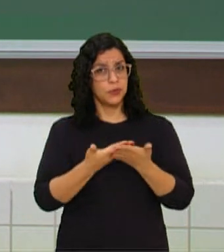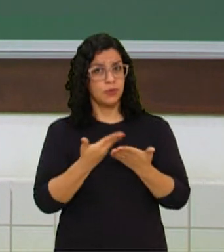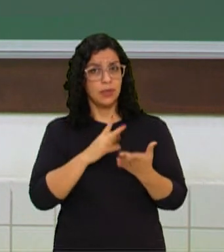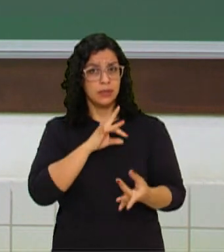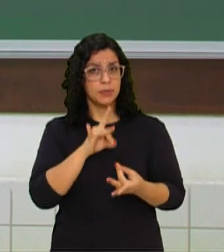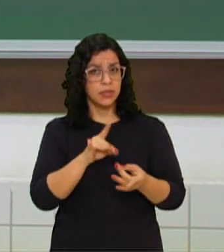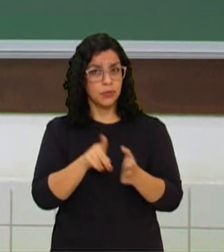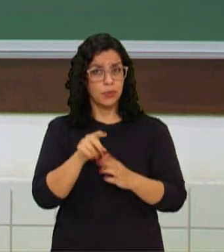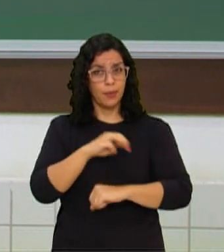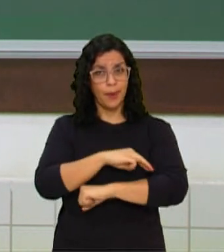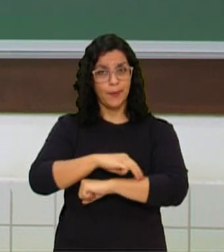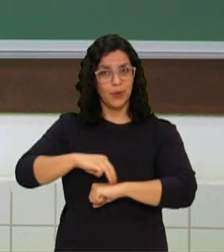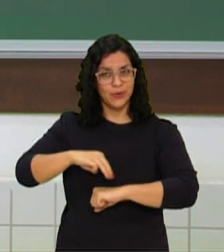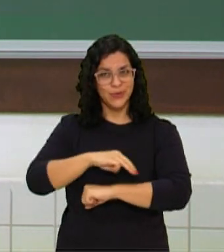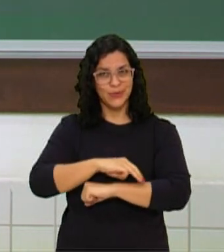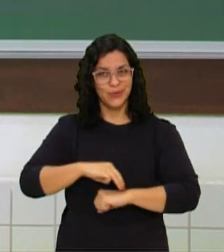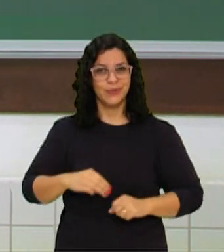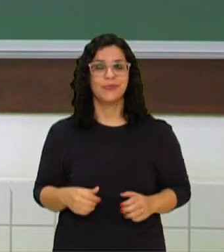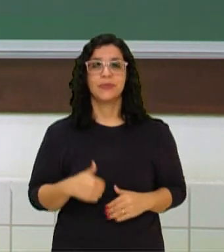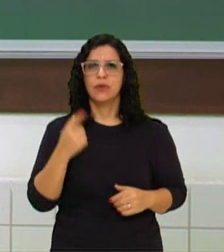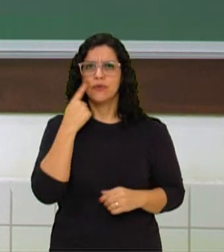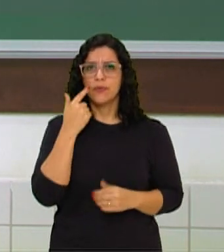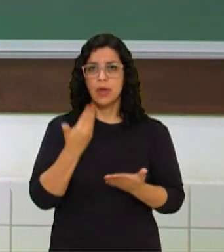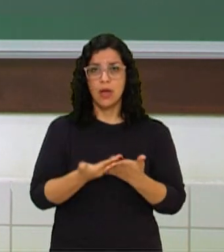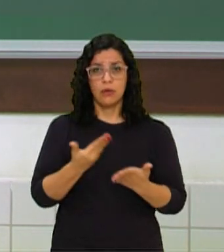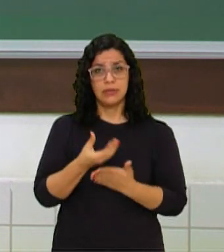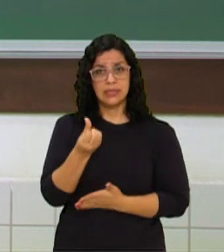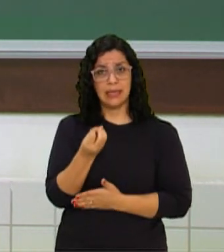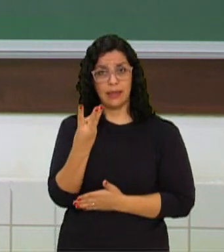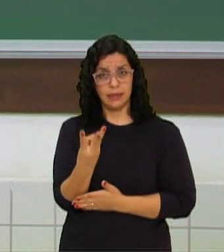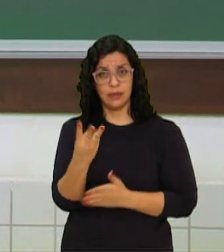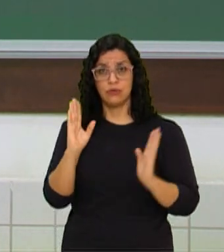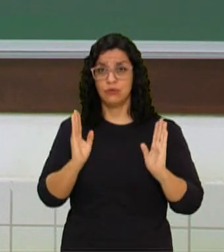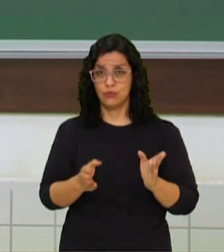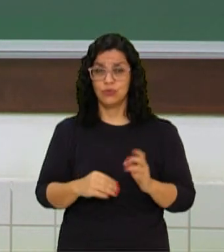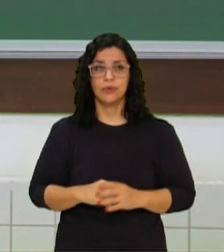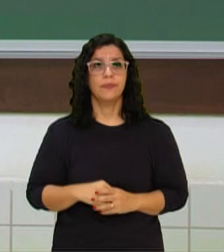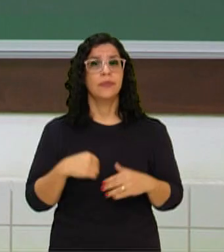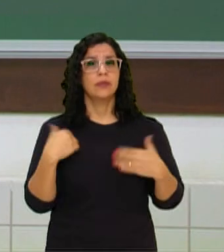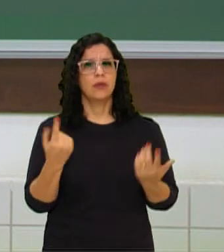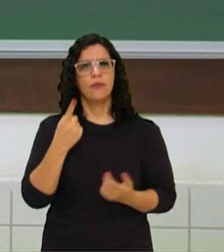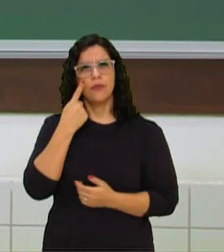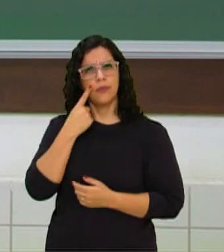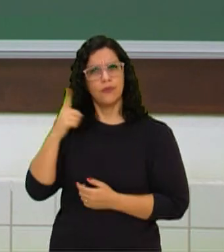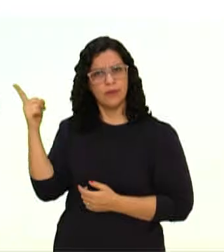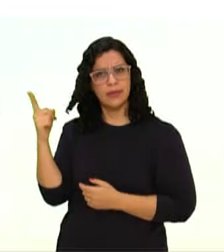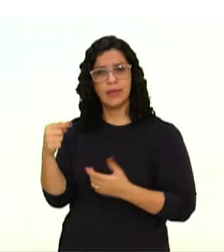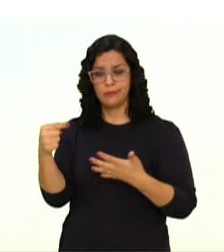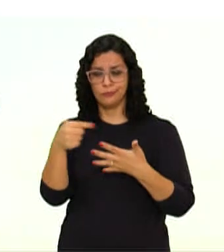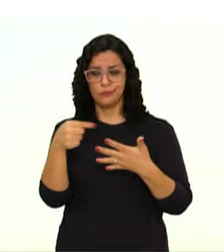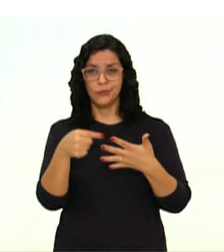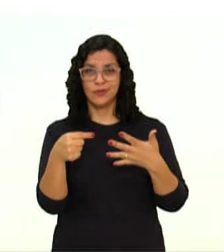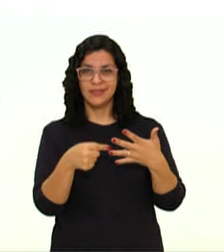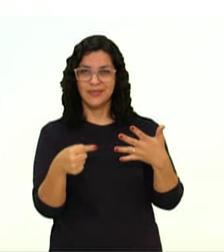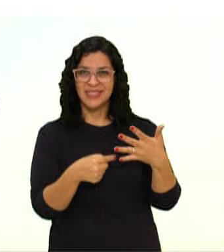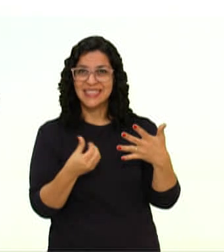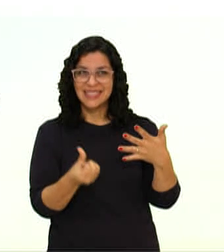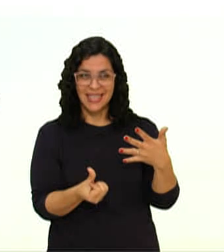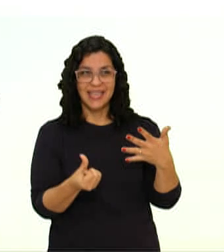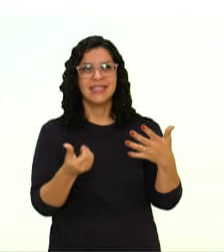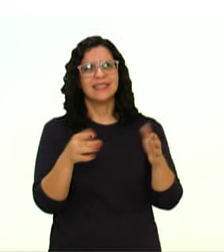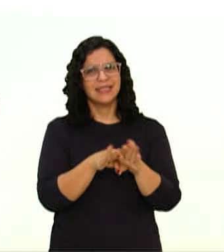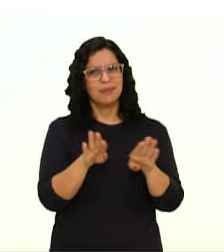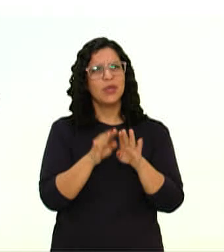ver sobre tecido muscular. A aula 63 já, hein, gente? Vamos lá. Trouxe sempre para vocês, eu sempre trago